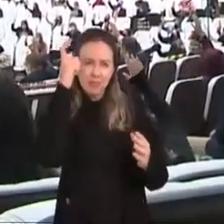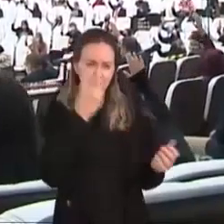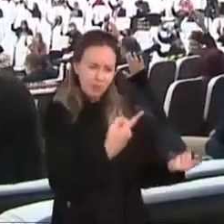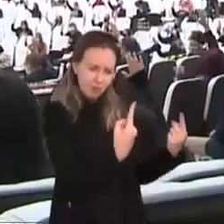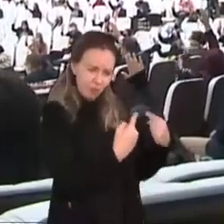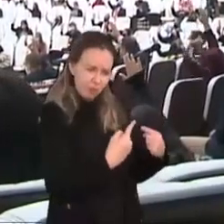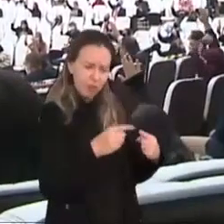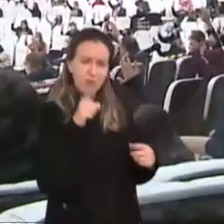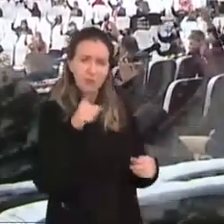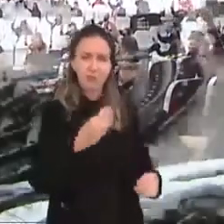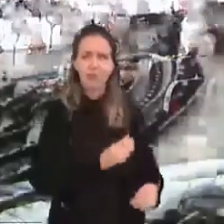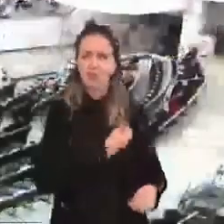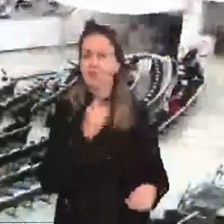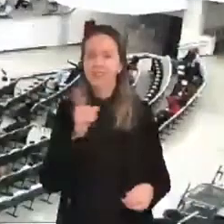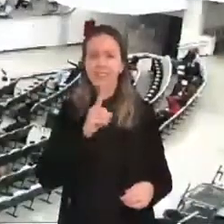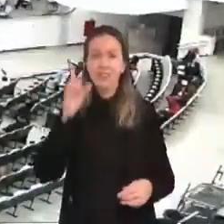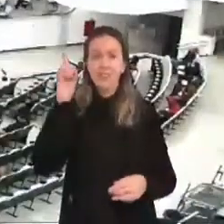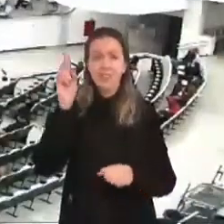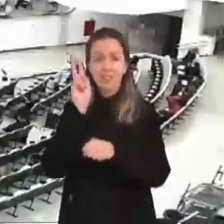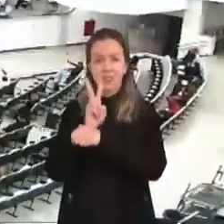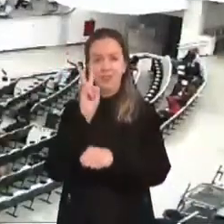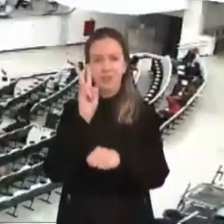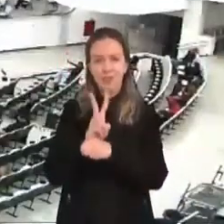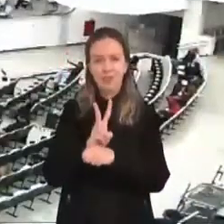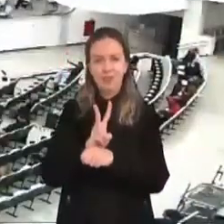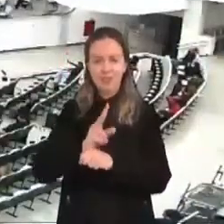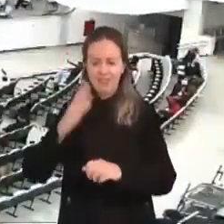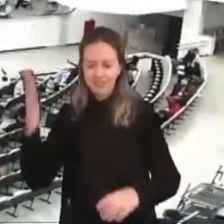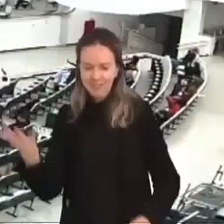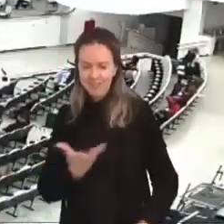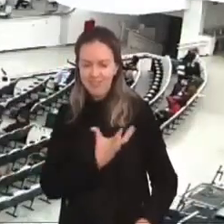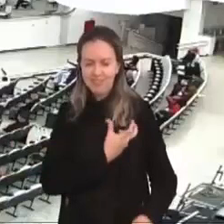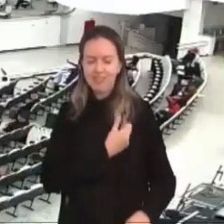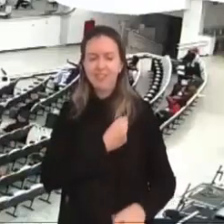revelará e te dará o livramento.